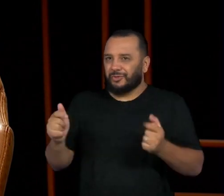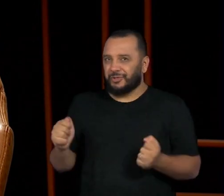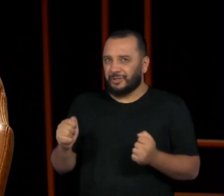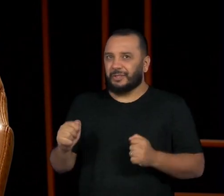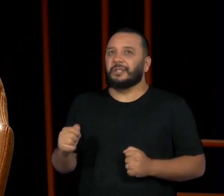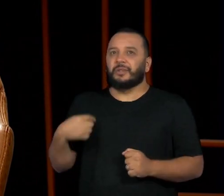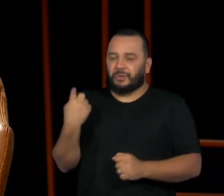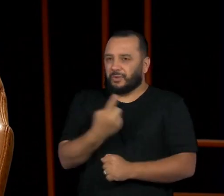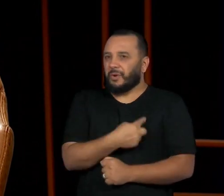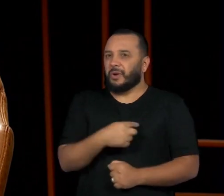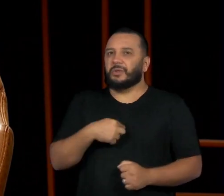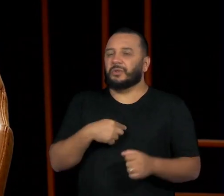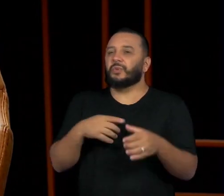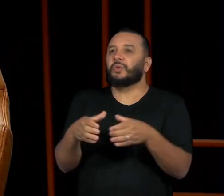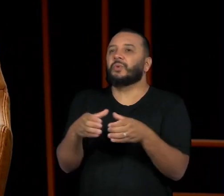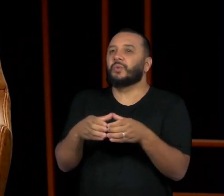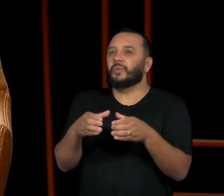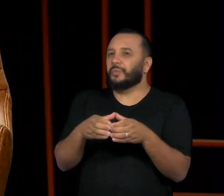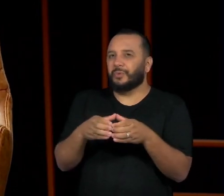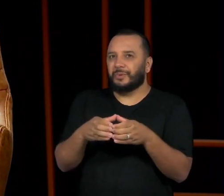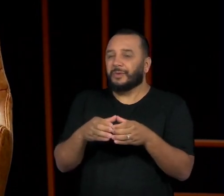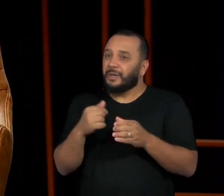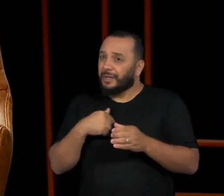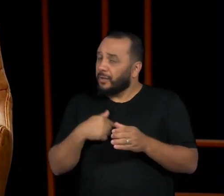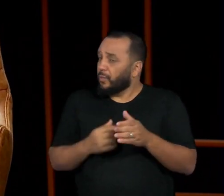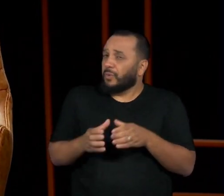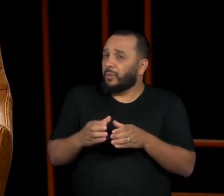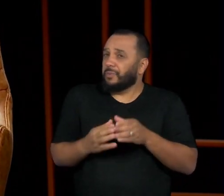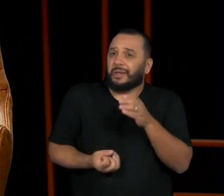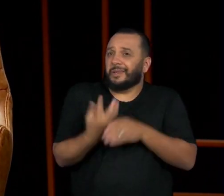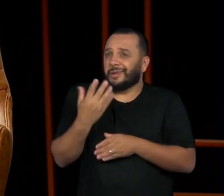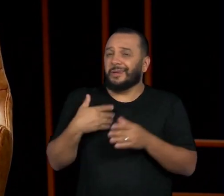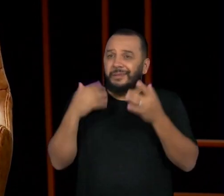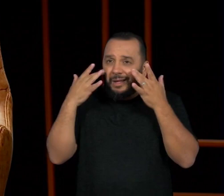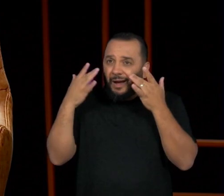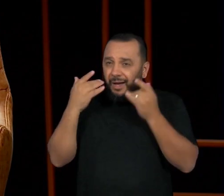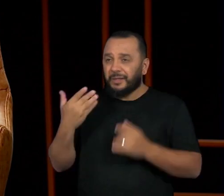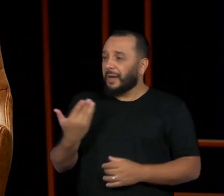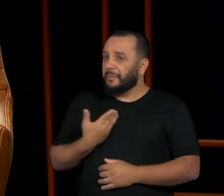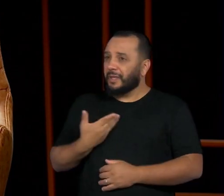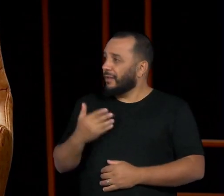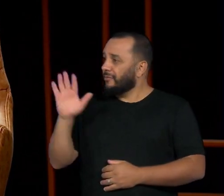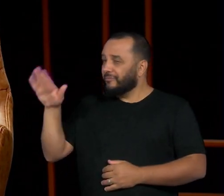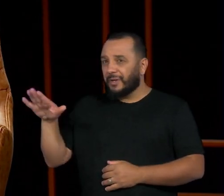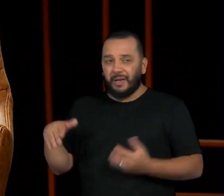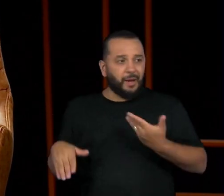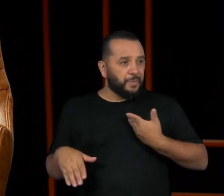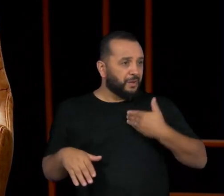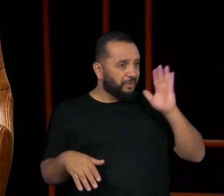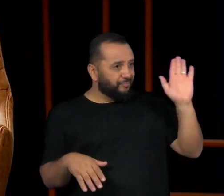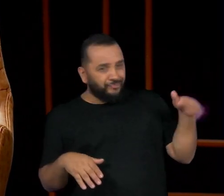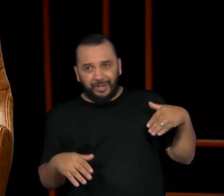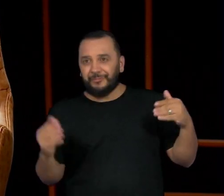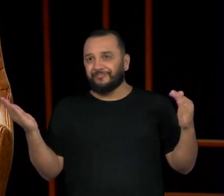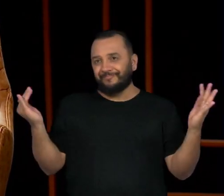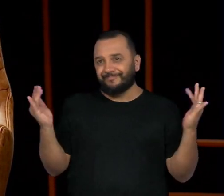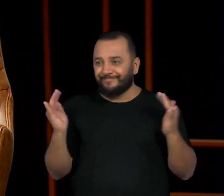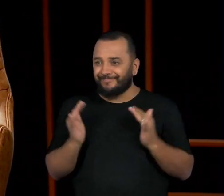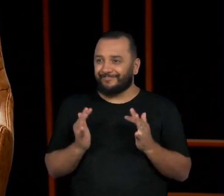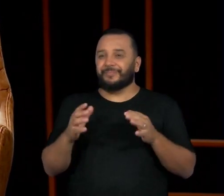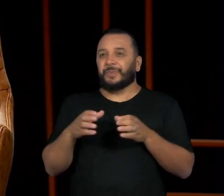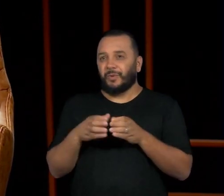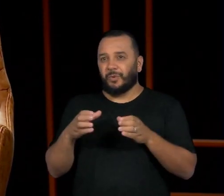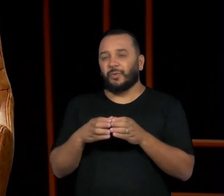um grupo independente de teatro, onde eu começo a escrever os textos, pego os amiguinhos do meu irmão, os convido ali para a gente formar um grupo, e a